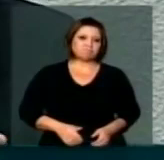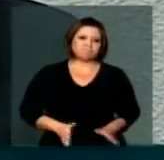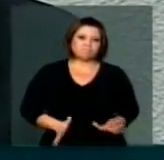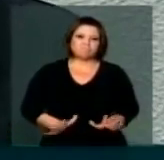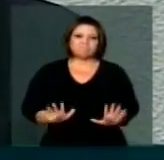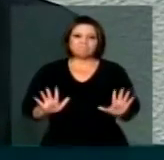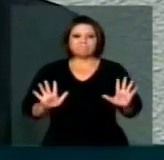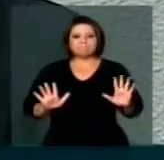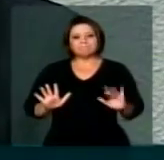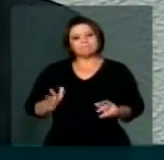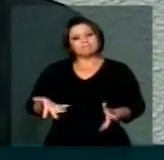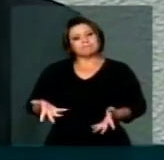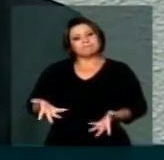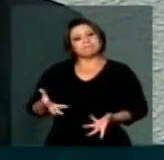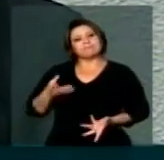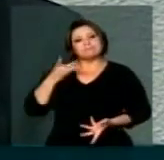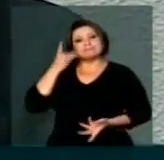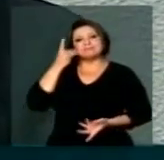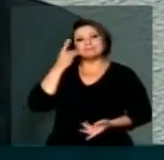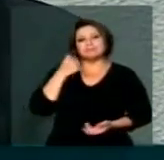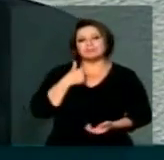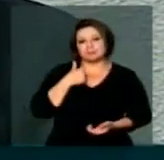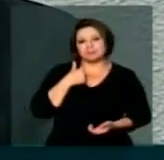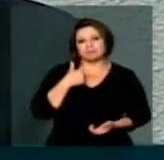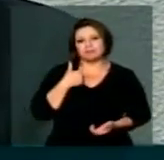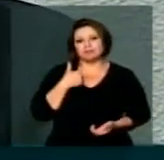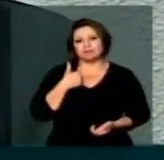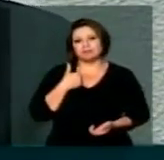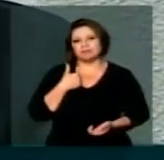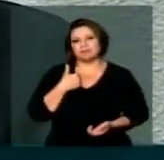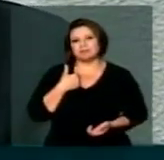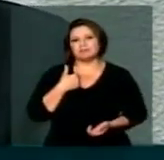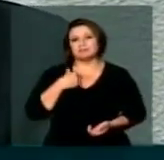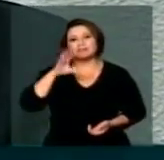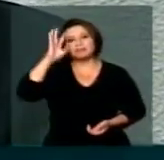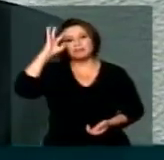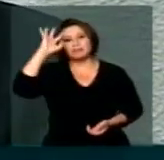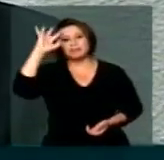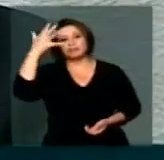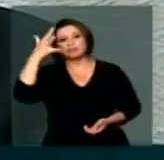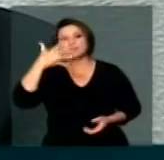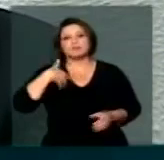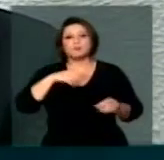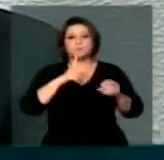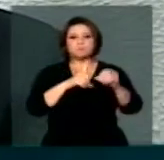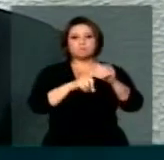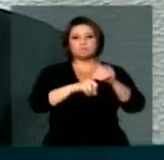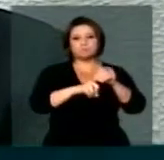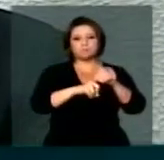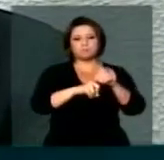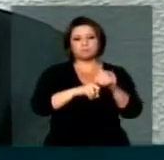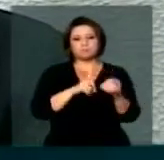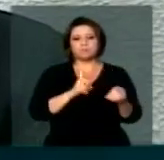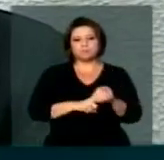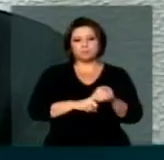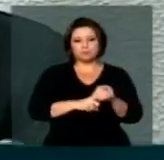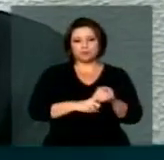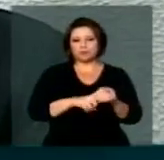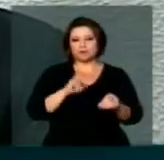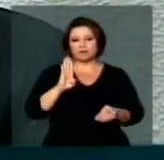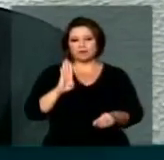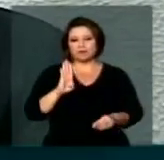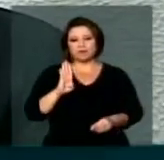Deputado Rodrigo Maia, o que chama a atenção é a decisão de bloquear os bens,